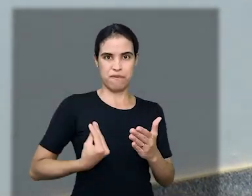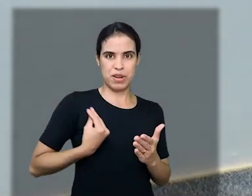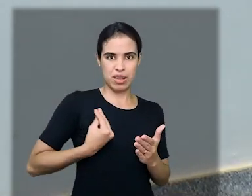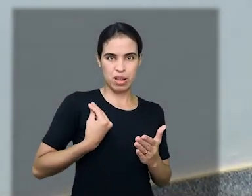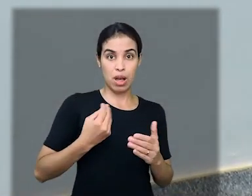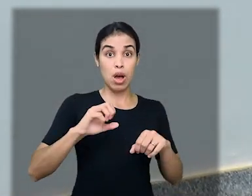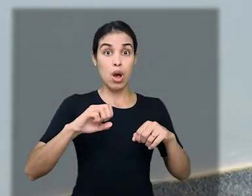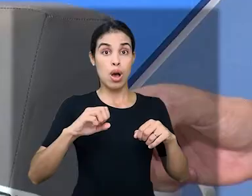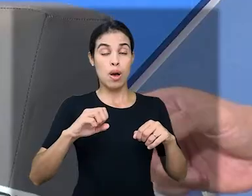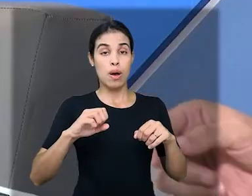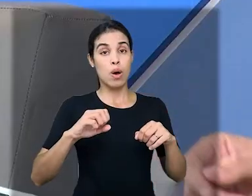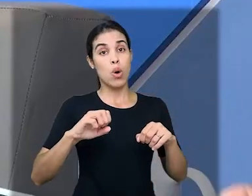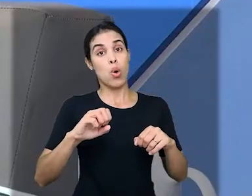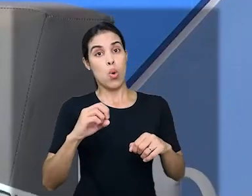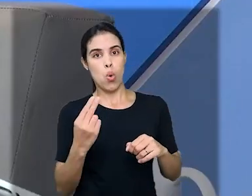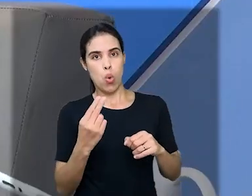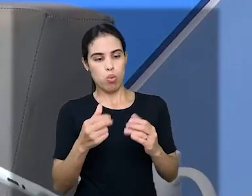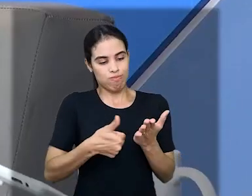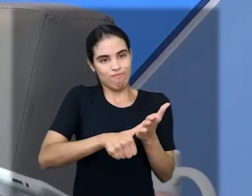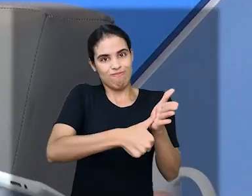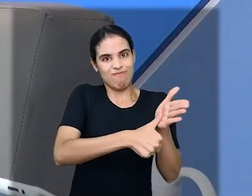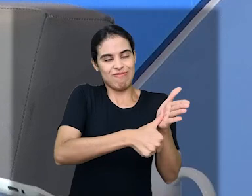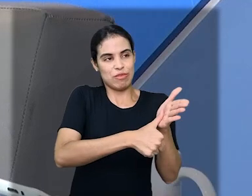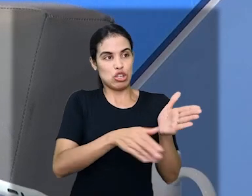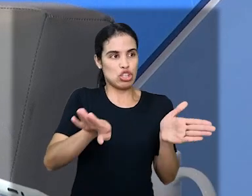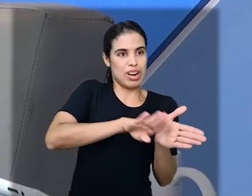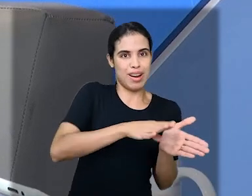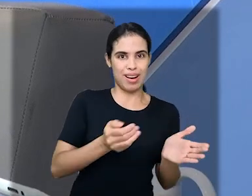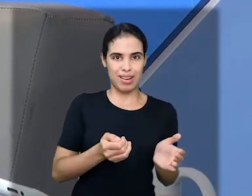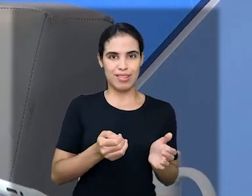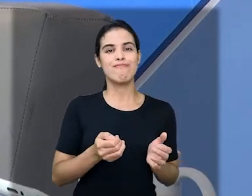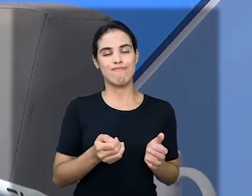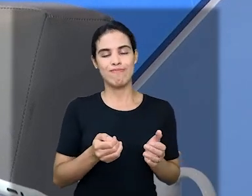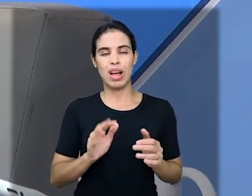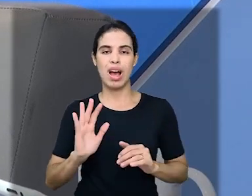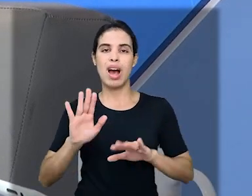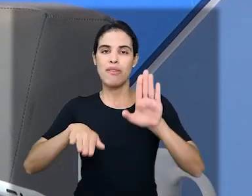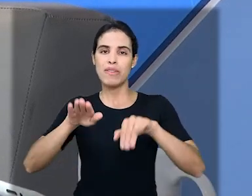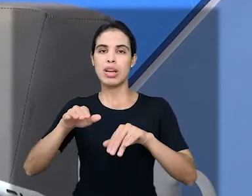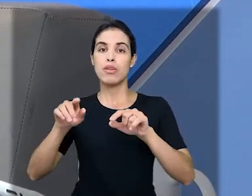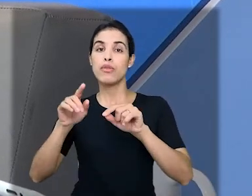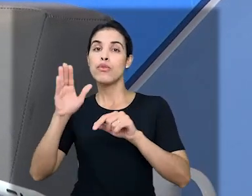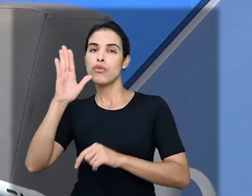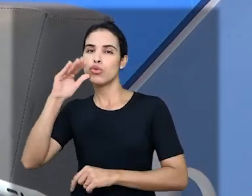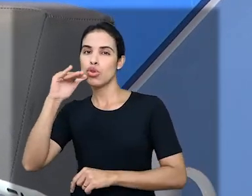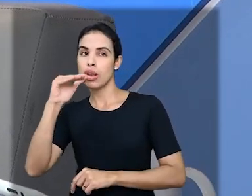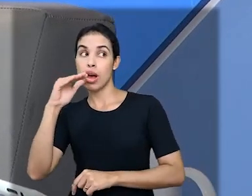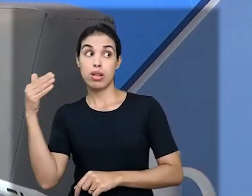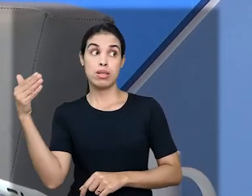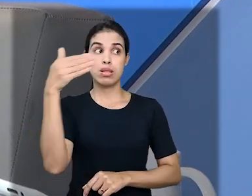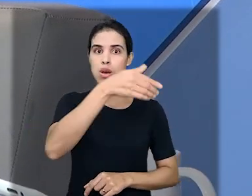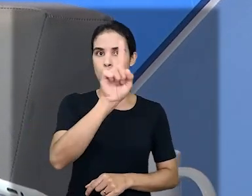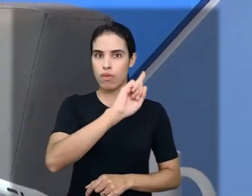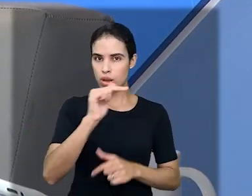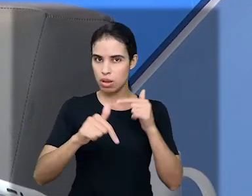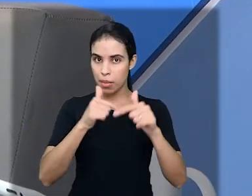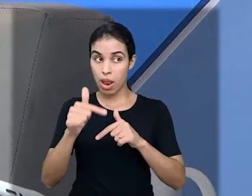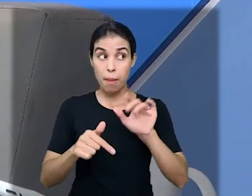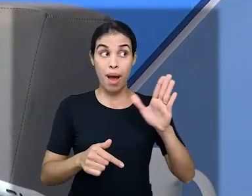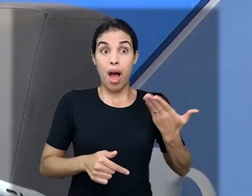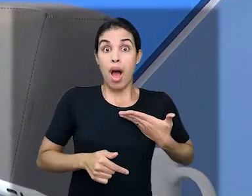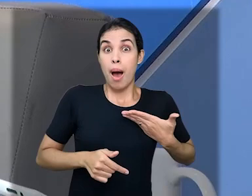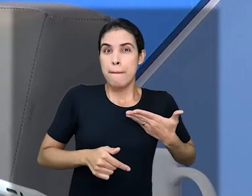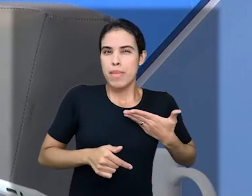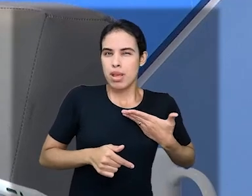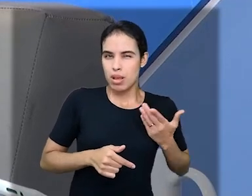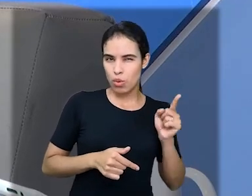dar justa causa. Sim, existem aquelas situações em que o empregado vai lá, não trabalha no dia, mas